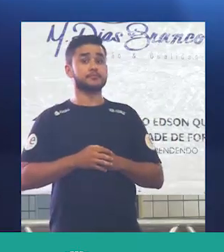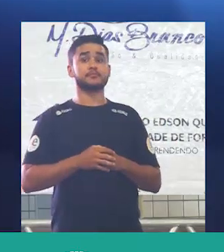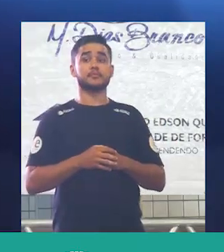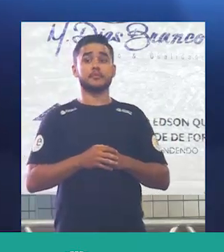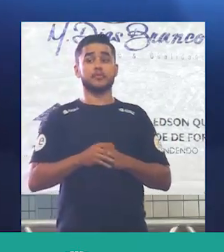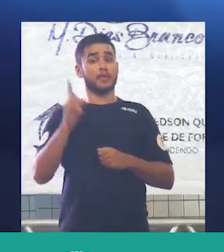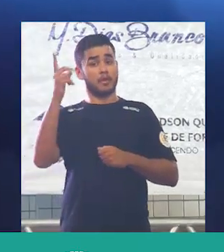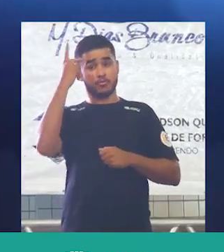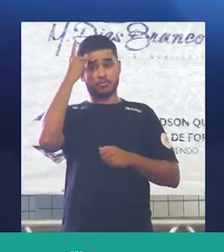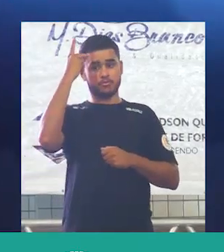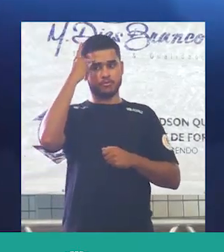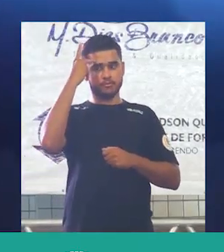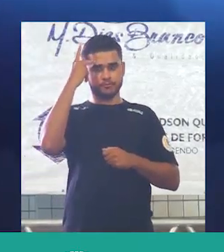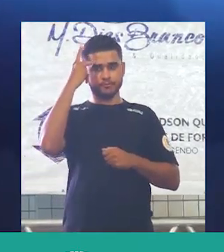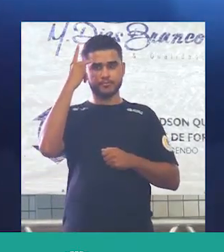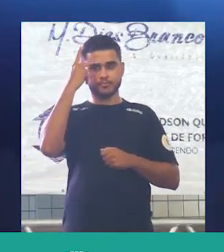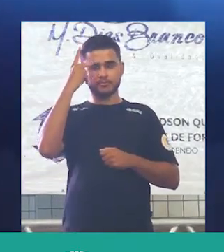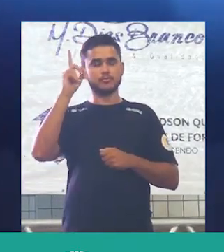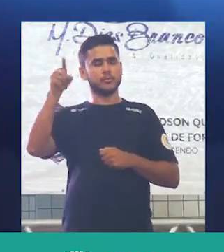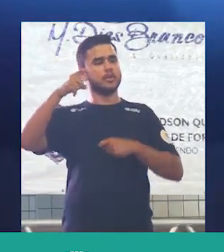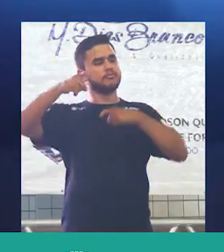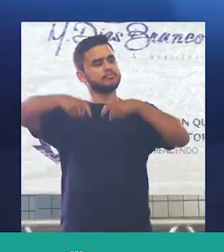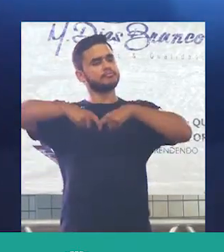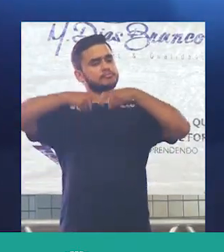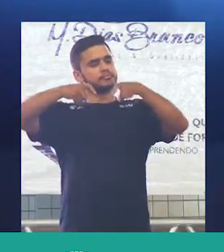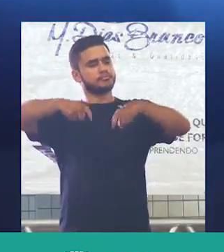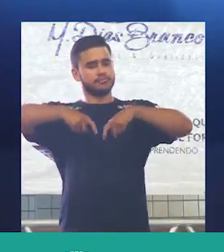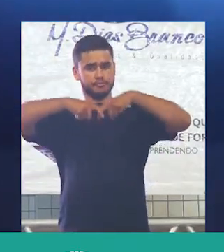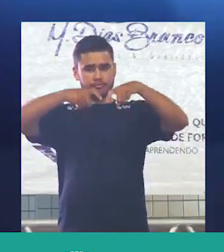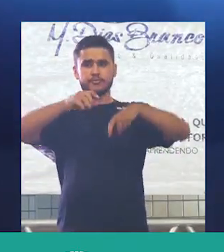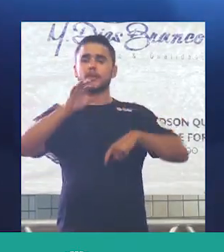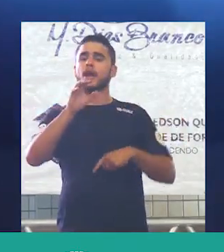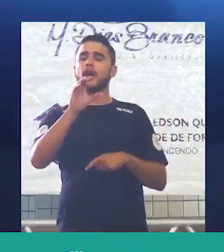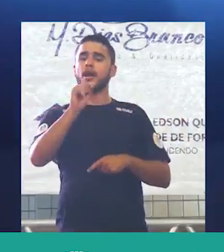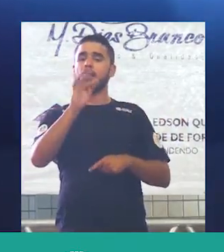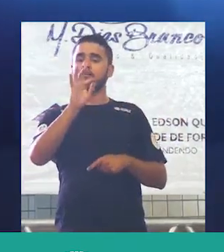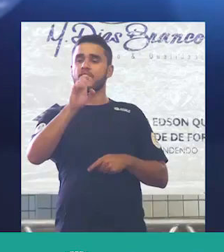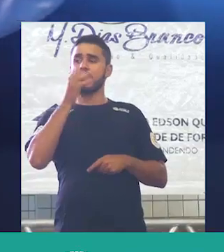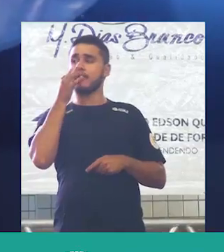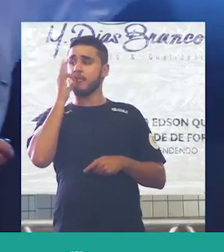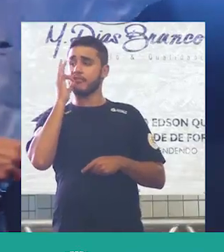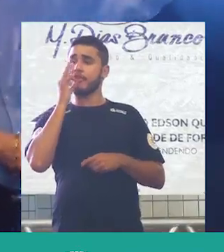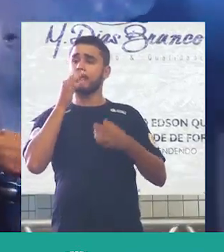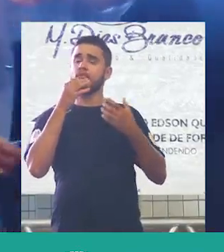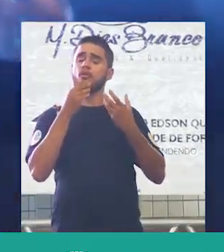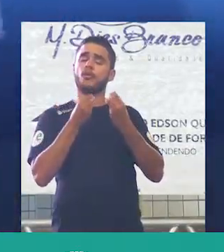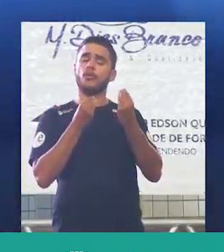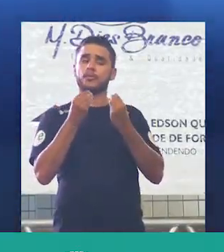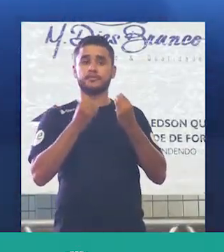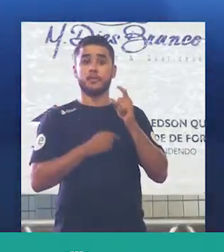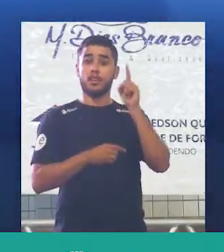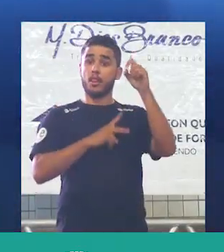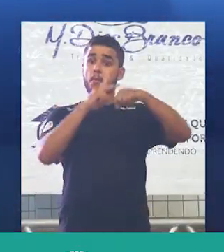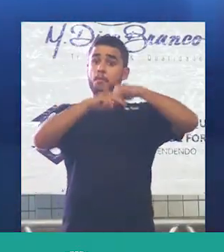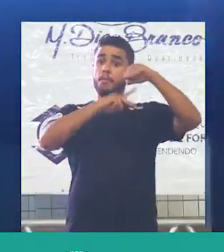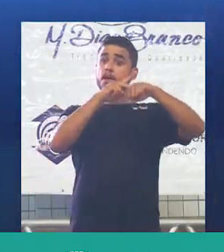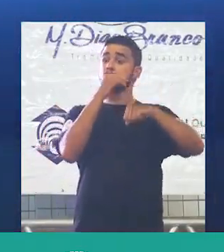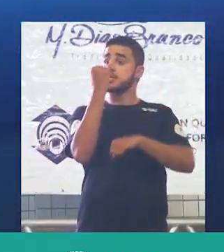para o oeste paulista, né? Para o cafezal. Mas por quê? Lá na Itália está tendo